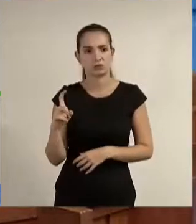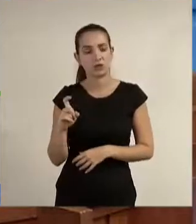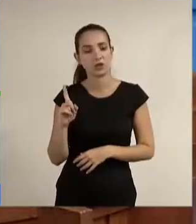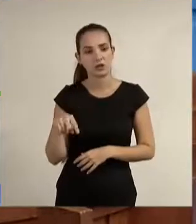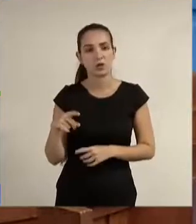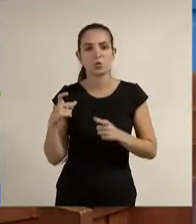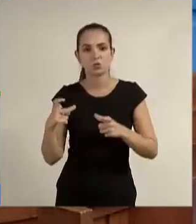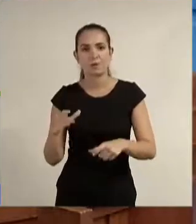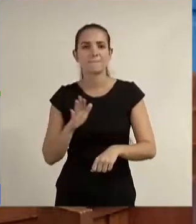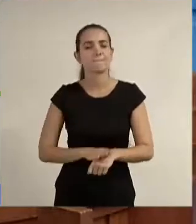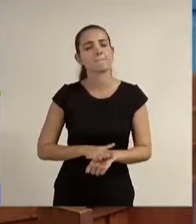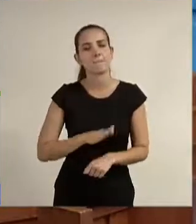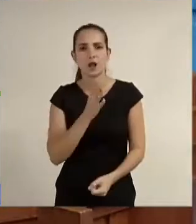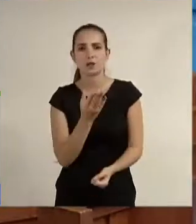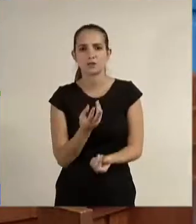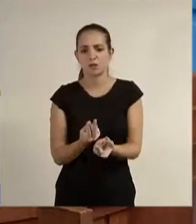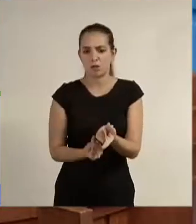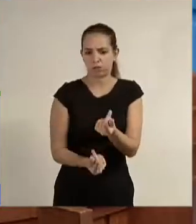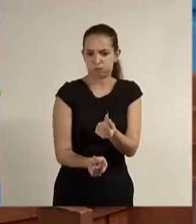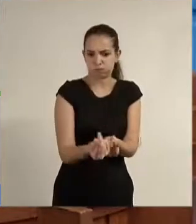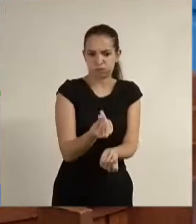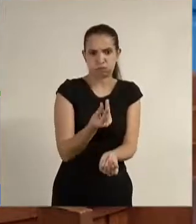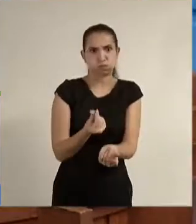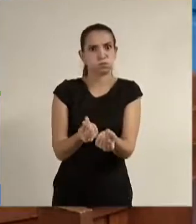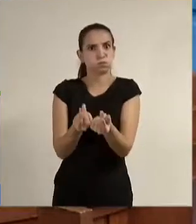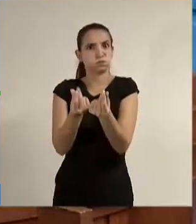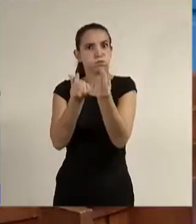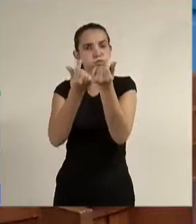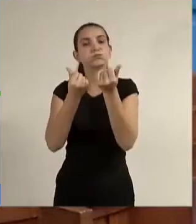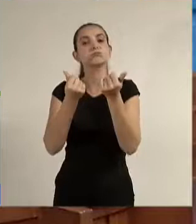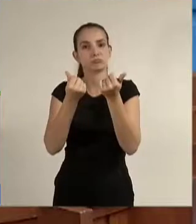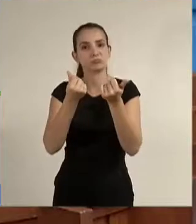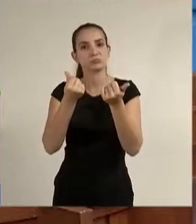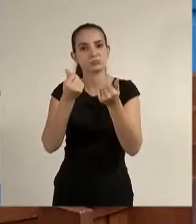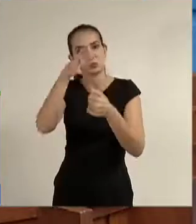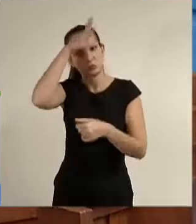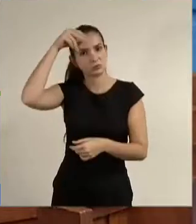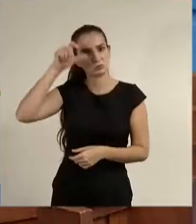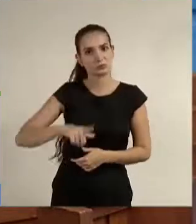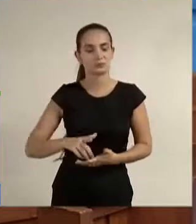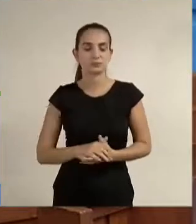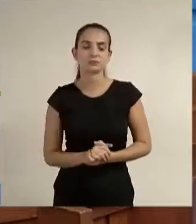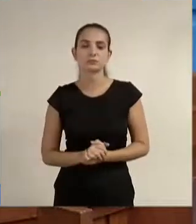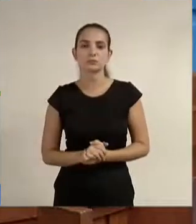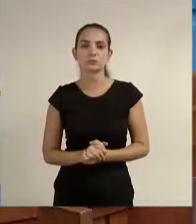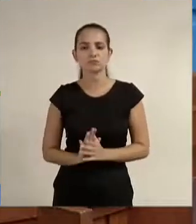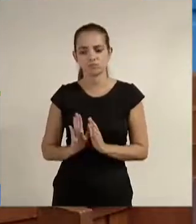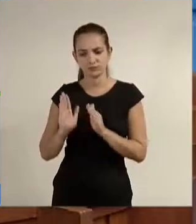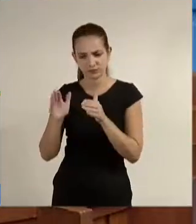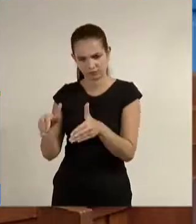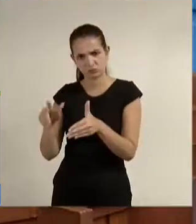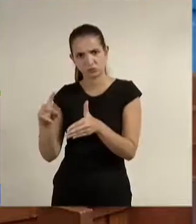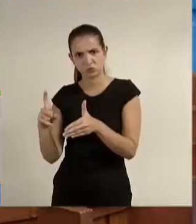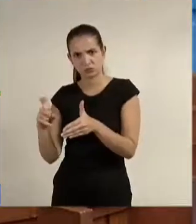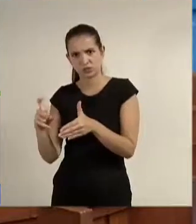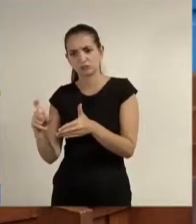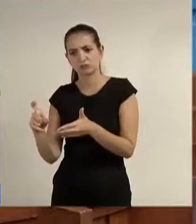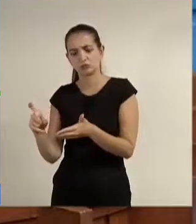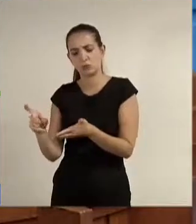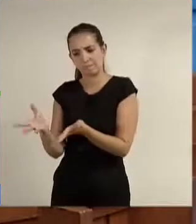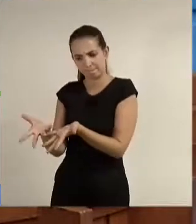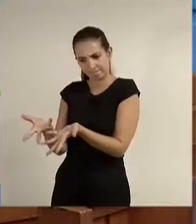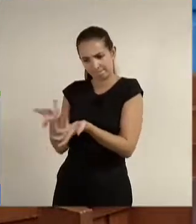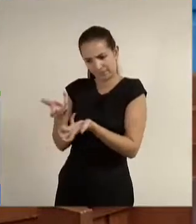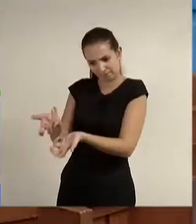mais economicamente rica do estado. E dali são retirados os alimentos que